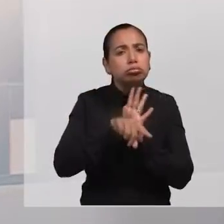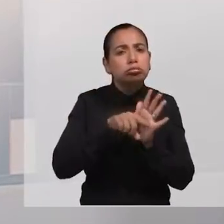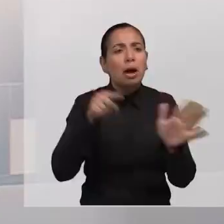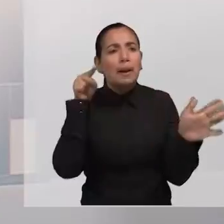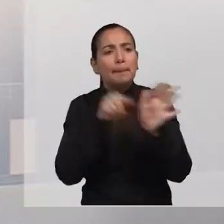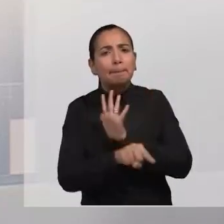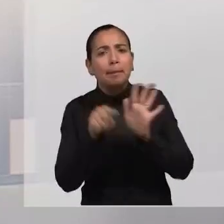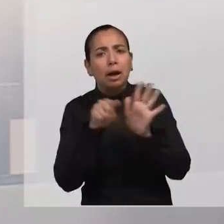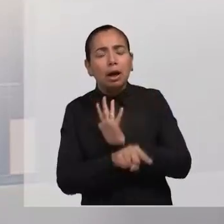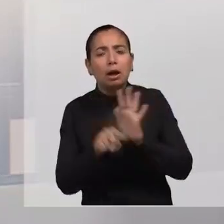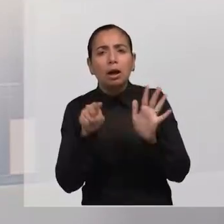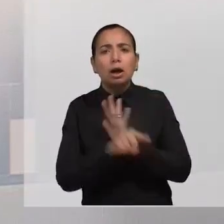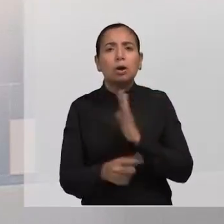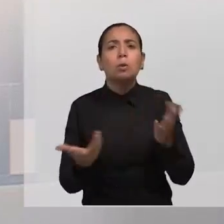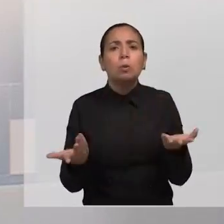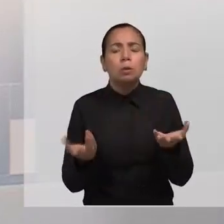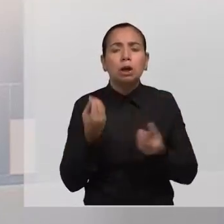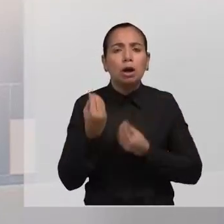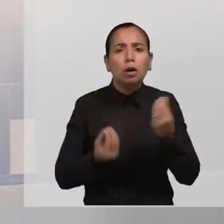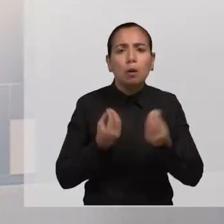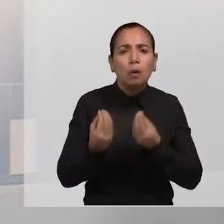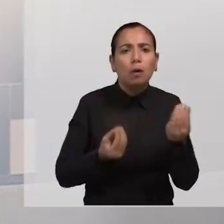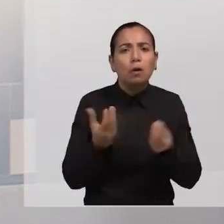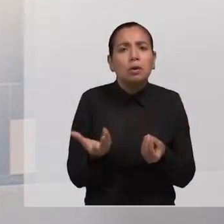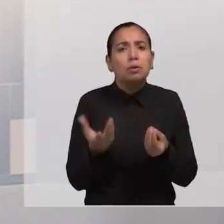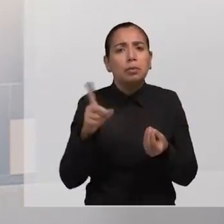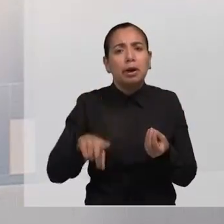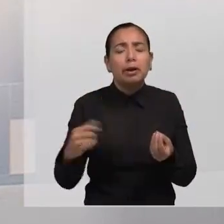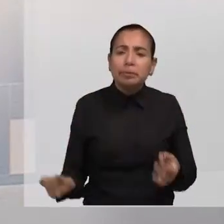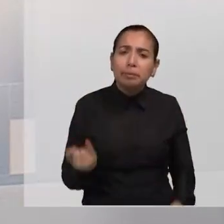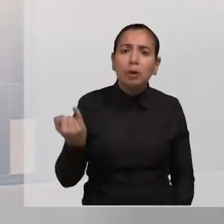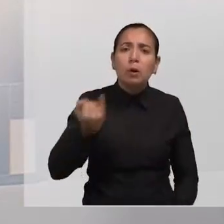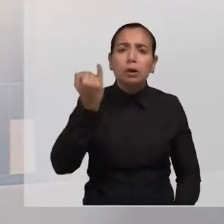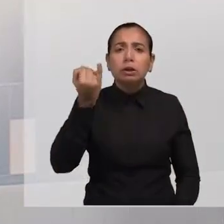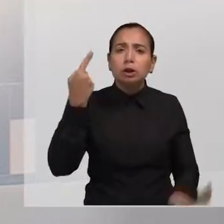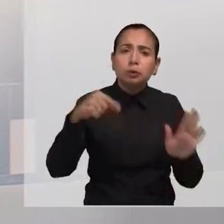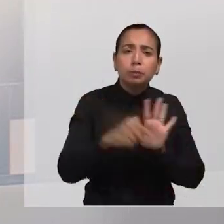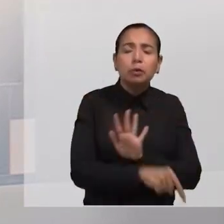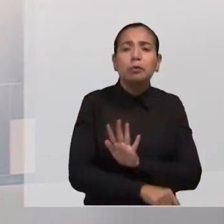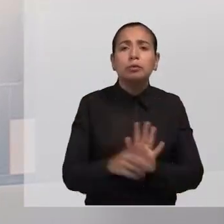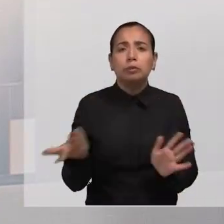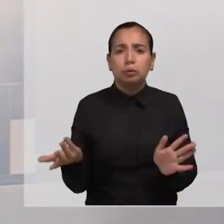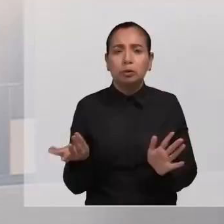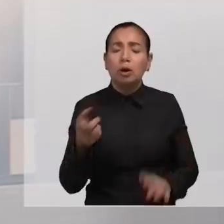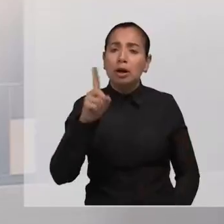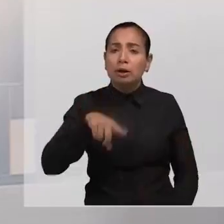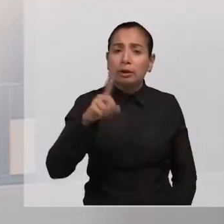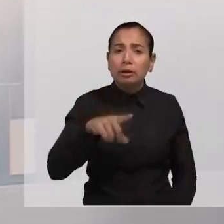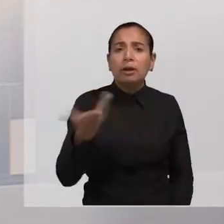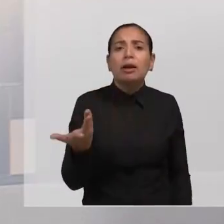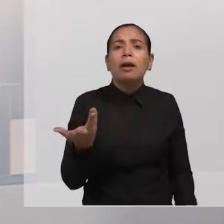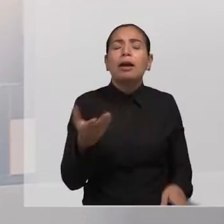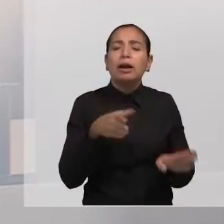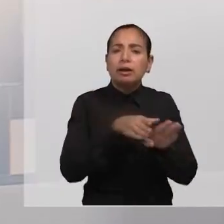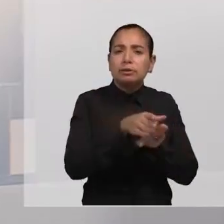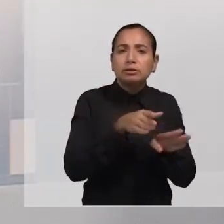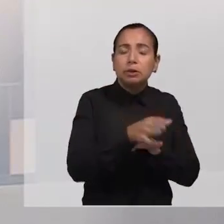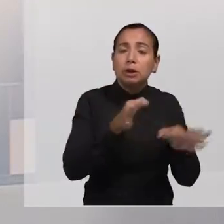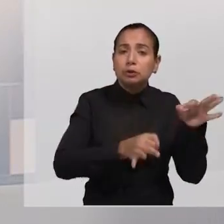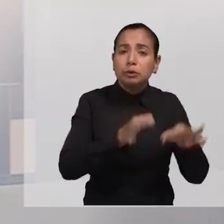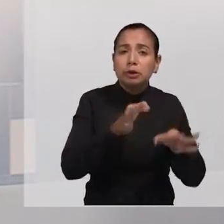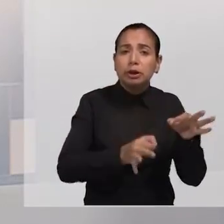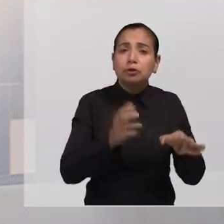questionando os questionamentos mais plausíveis. Quais são as questões jurídicas que hoje cercam